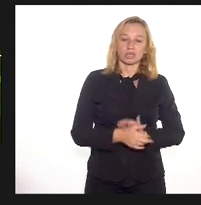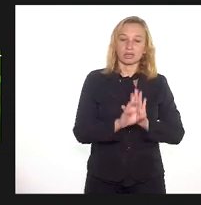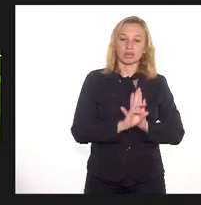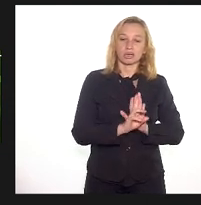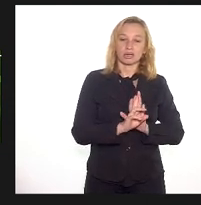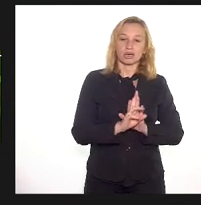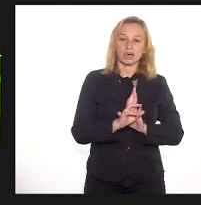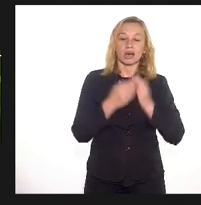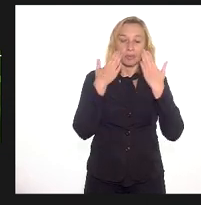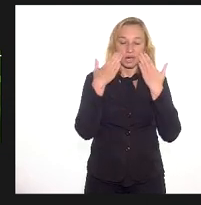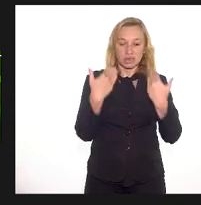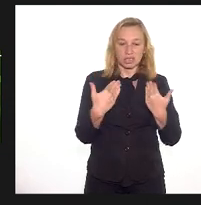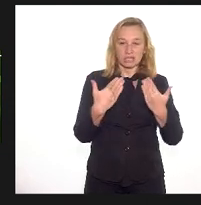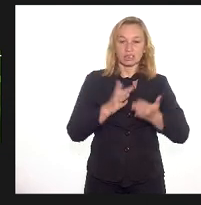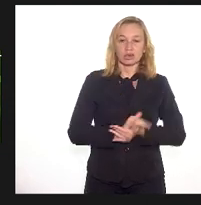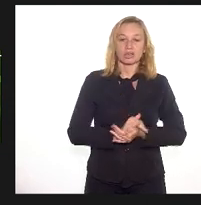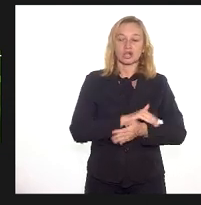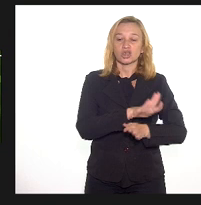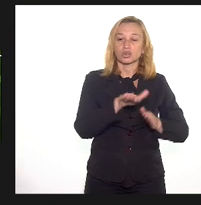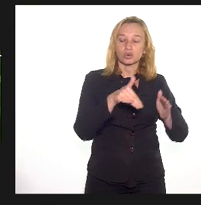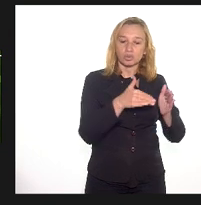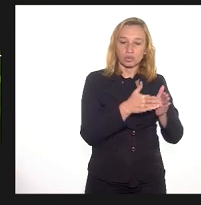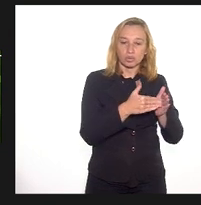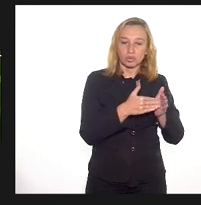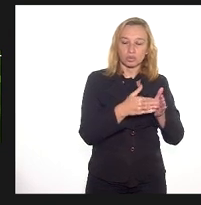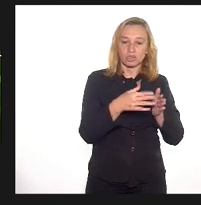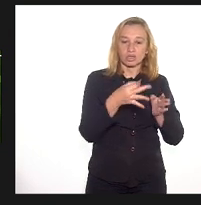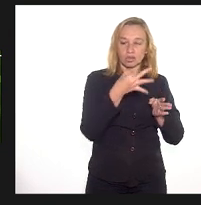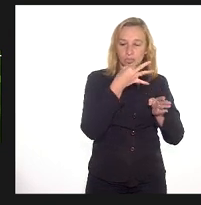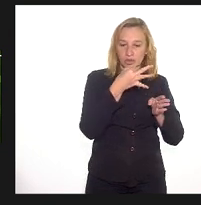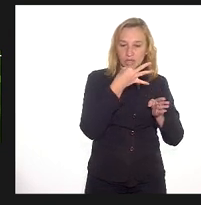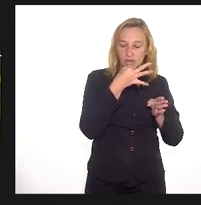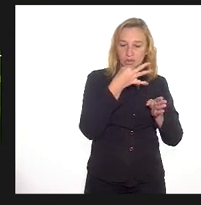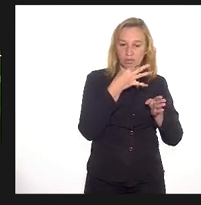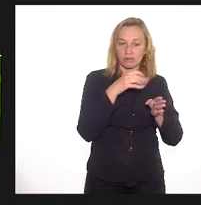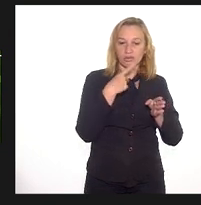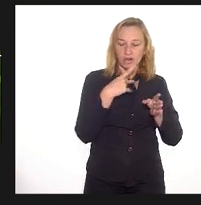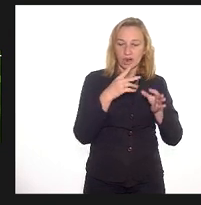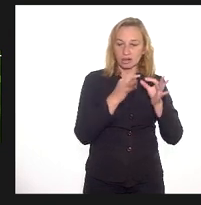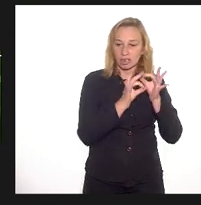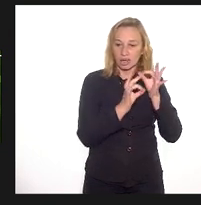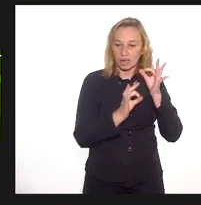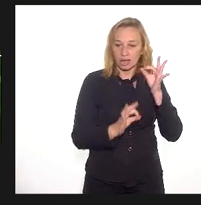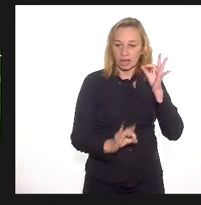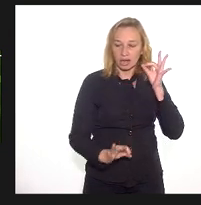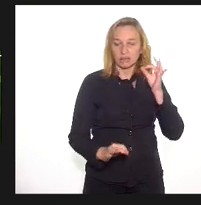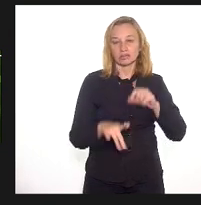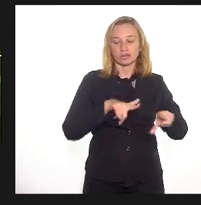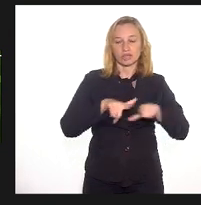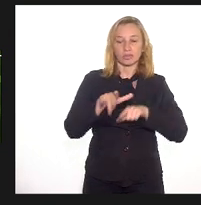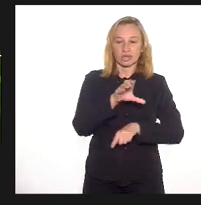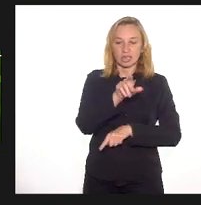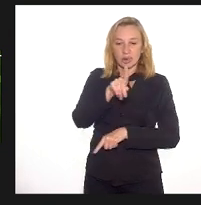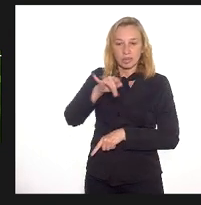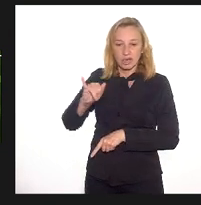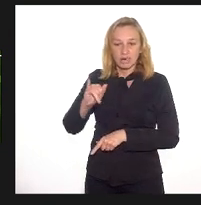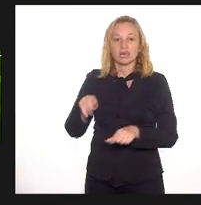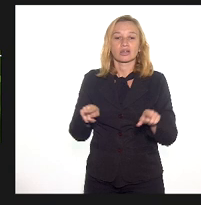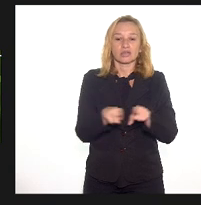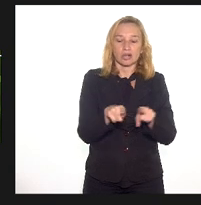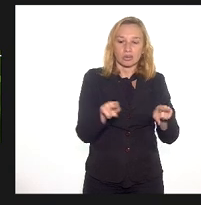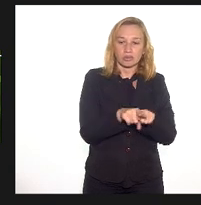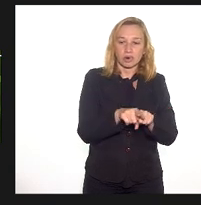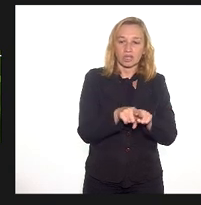a partir das indagações que se acumularam ao longo dos trabalhos dessa CPI. Nos valemos também